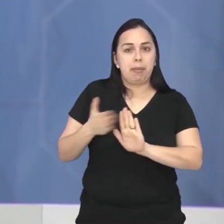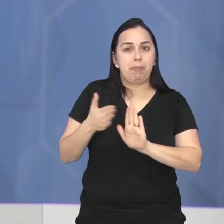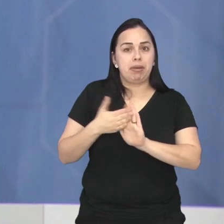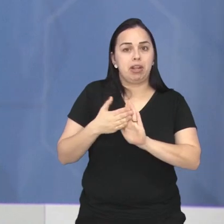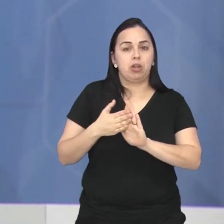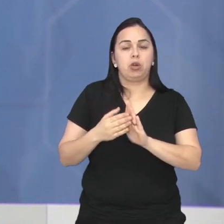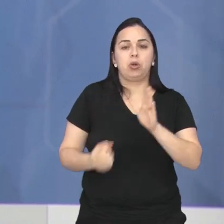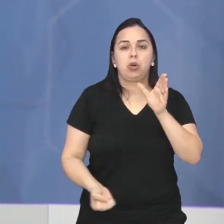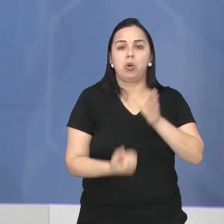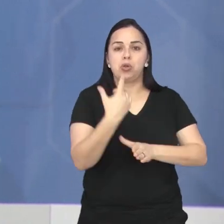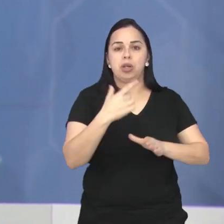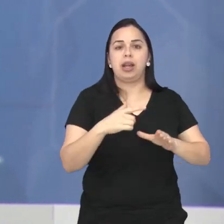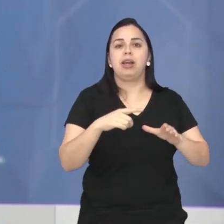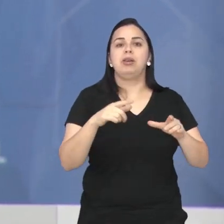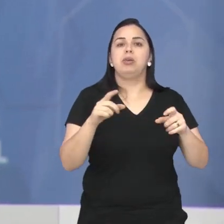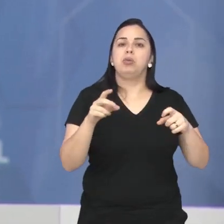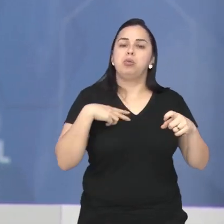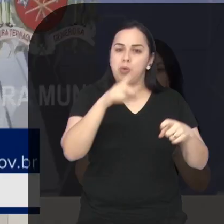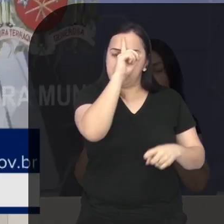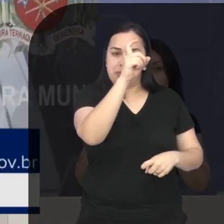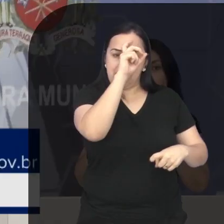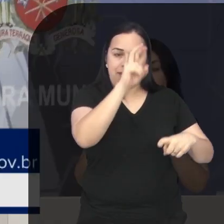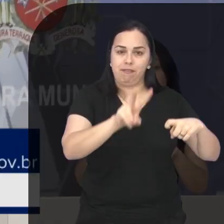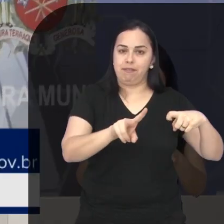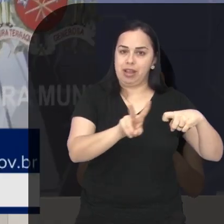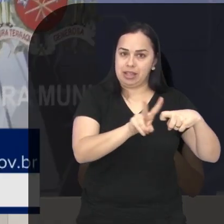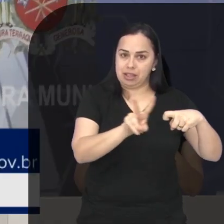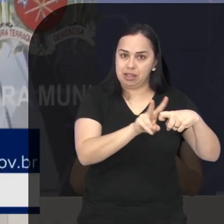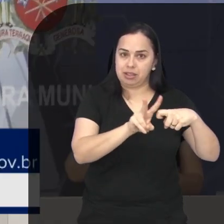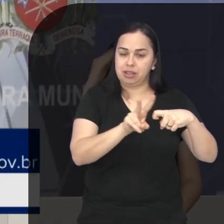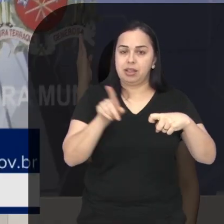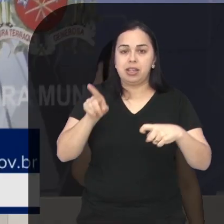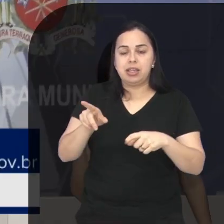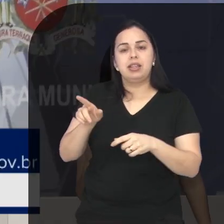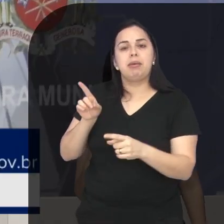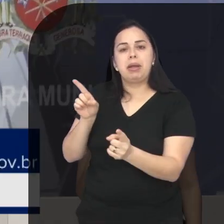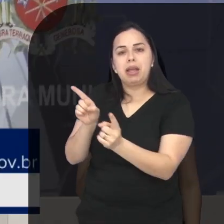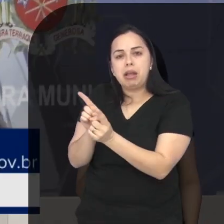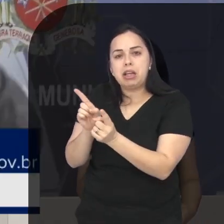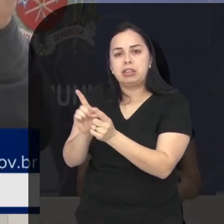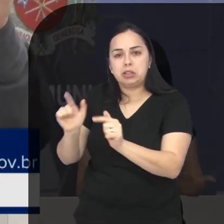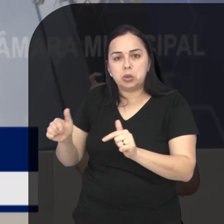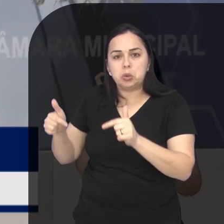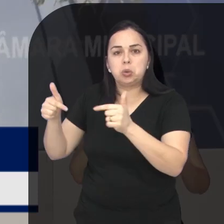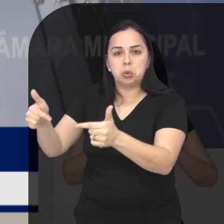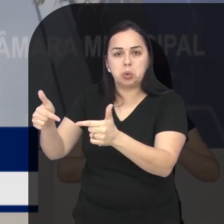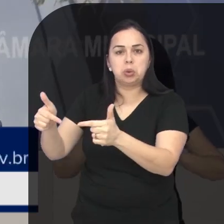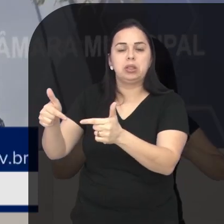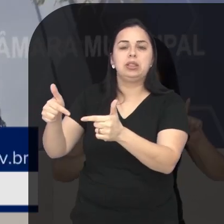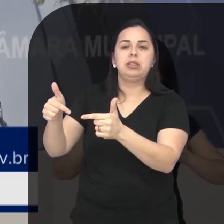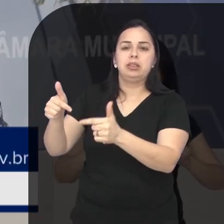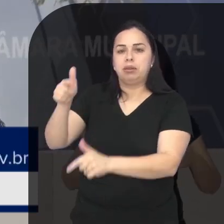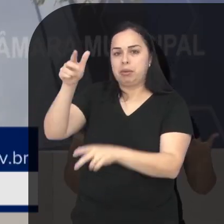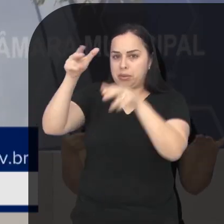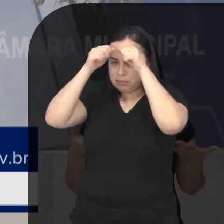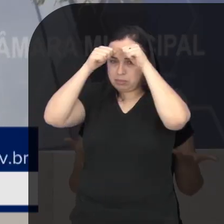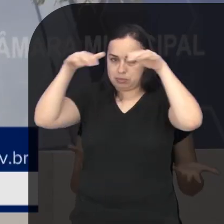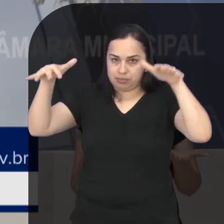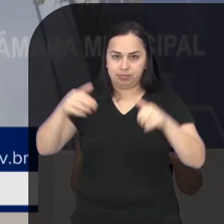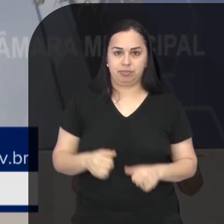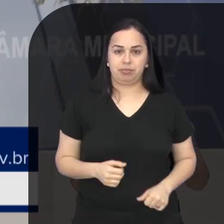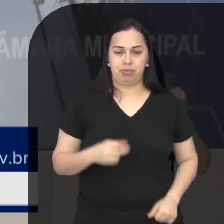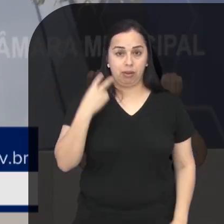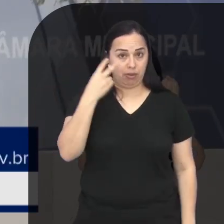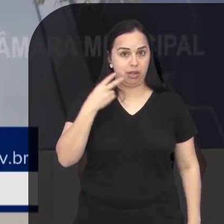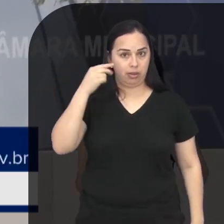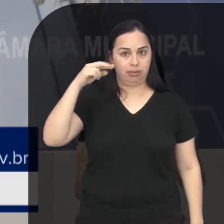a construção de um hospital público veterinário e políticas de assistência para pessoas com autismo. Usando a tribuna, o vereador Rogério